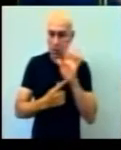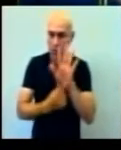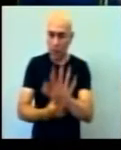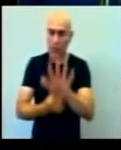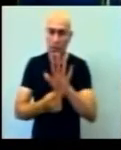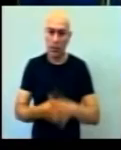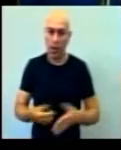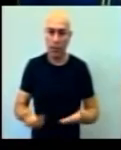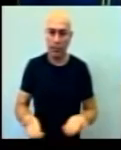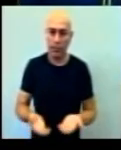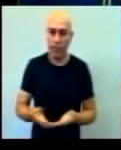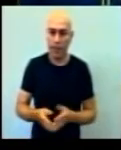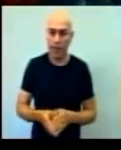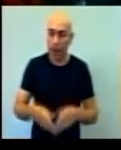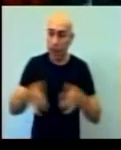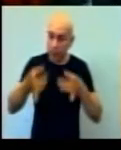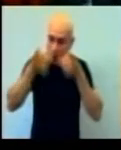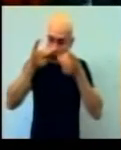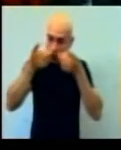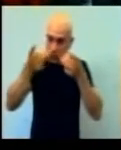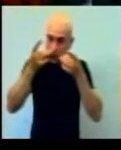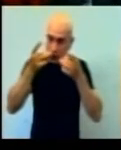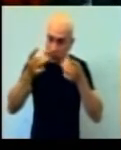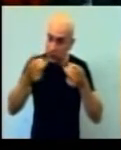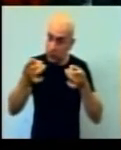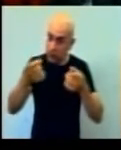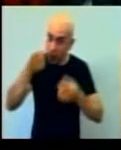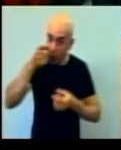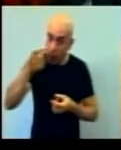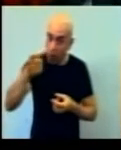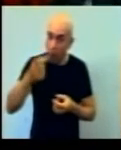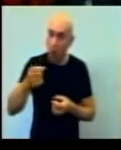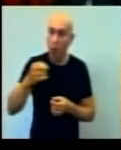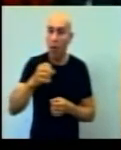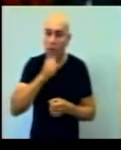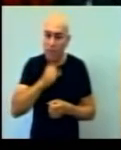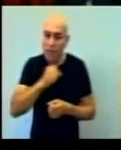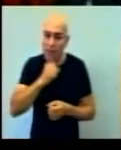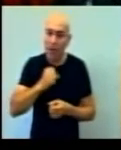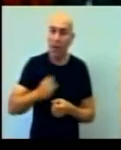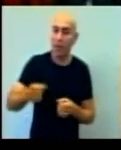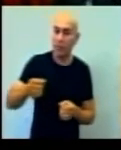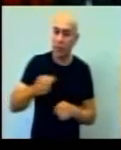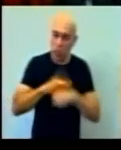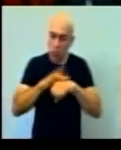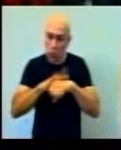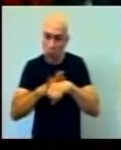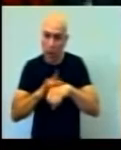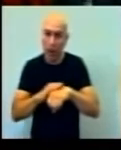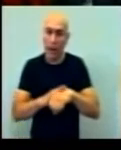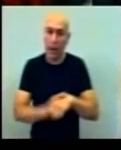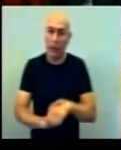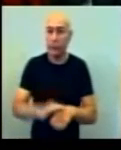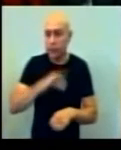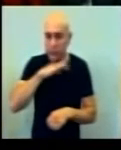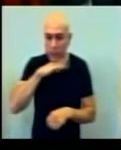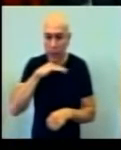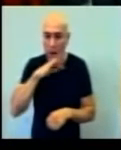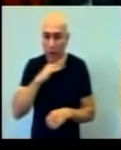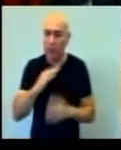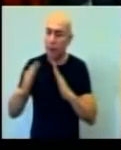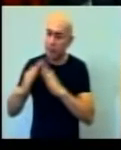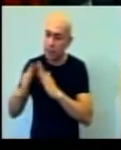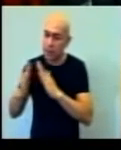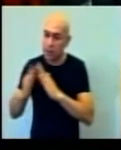para vocês. E fica esse alerta, então, as pessoas idosas com doenças crônicas permaneçam nos seus domicílios, porque realmente aí